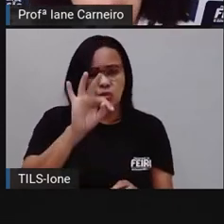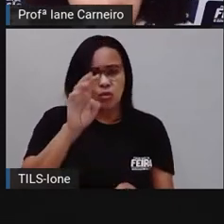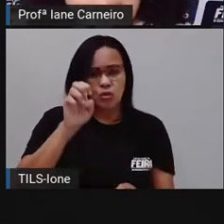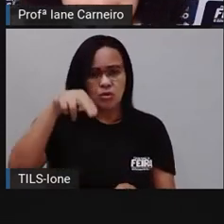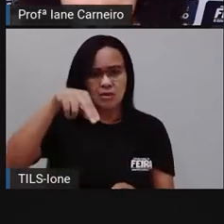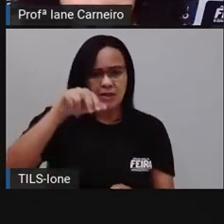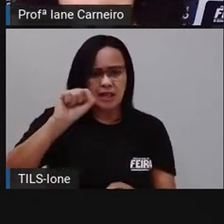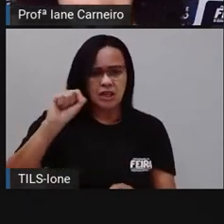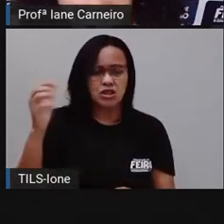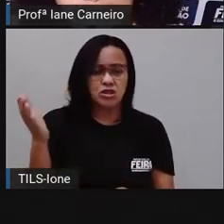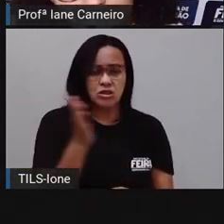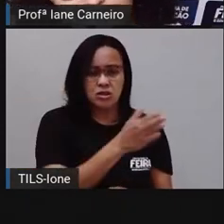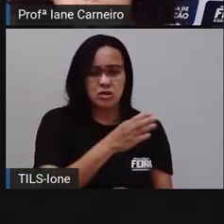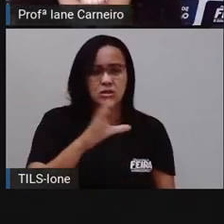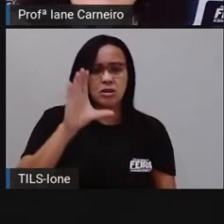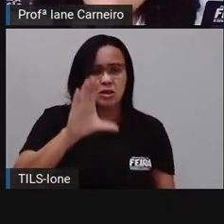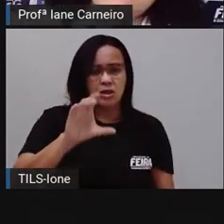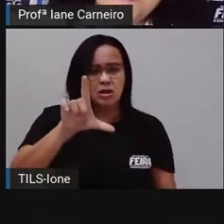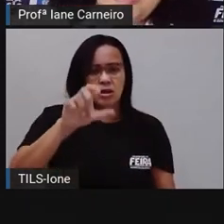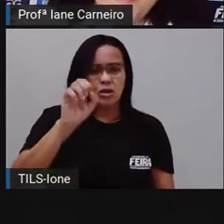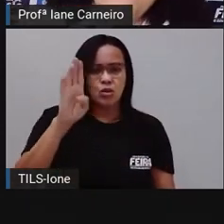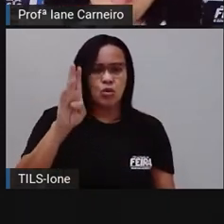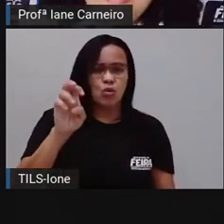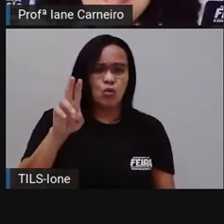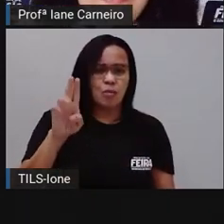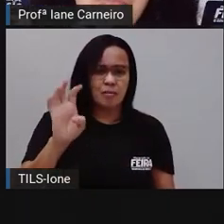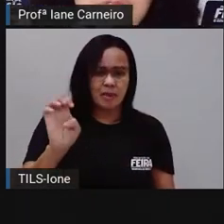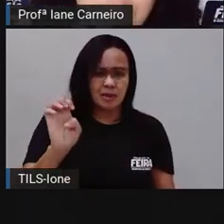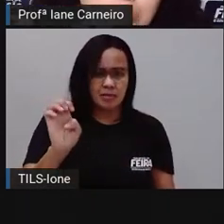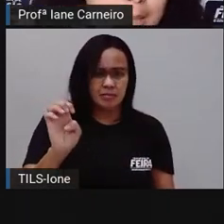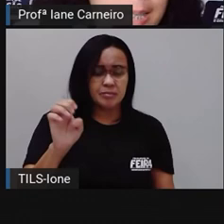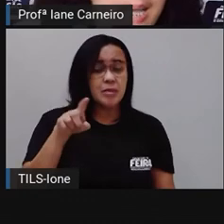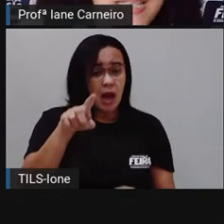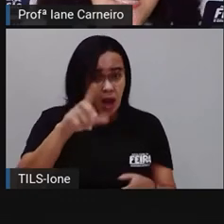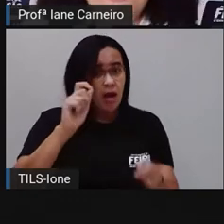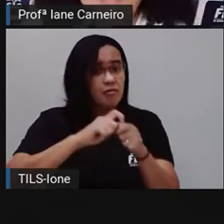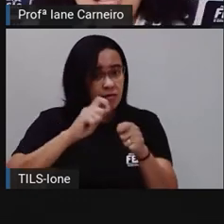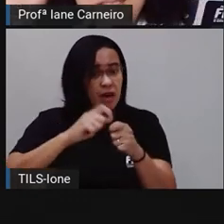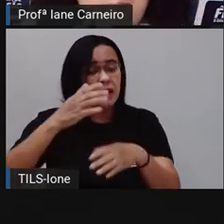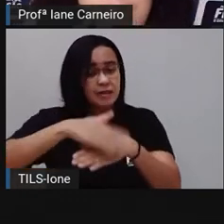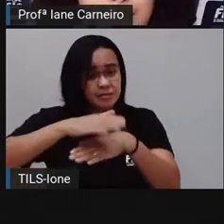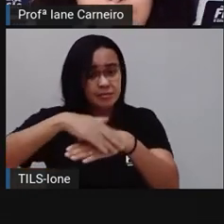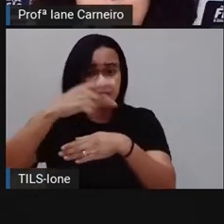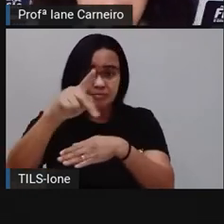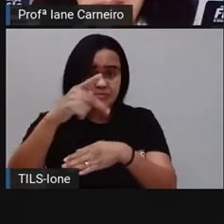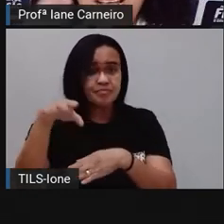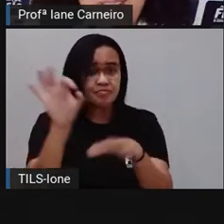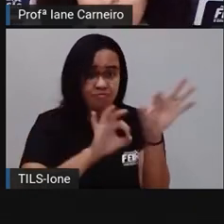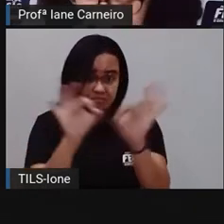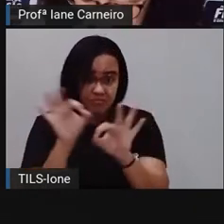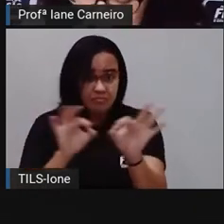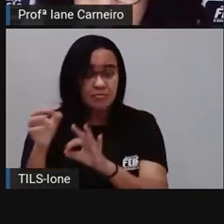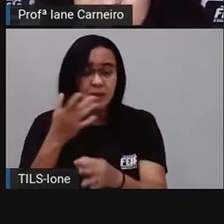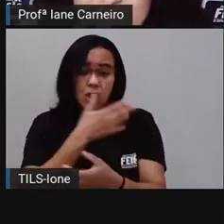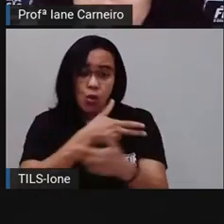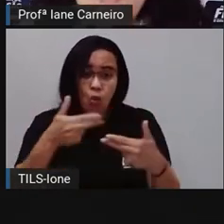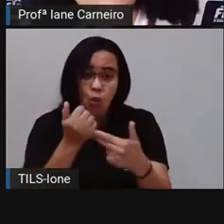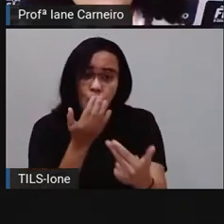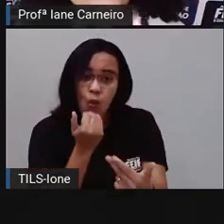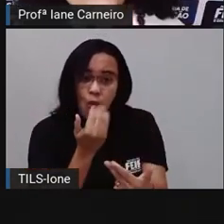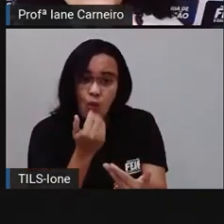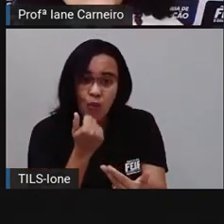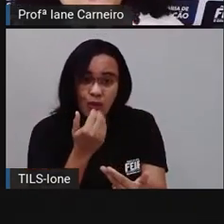comidas típicas do Nordeste? Então, ela faz esse tipo de comida. E aí tem vários clientes que vão lá, ó, fazer